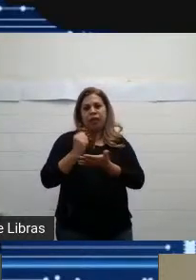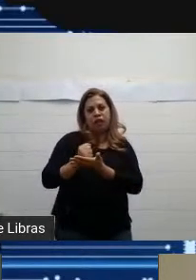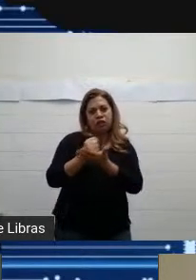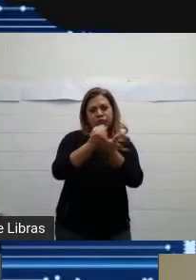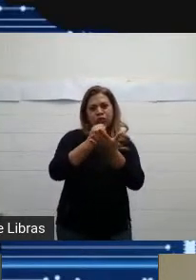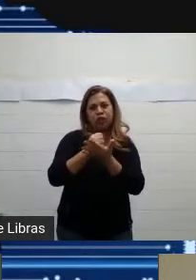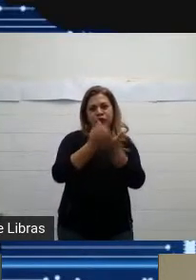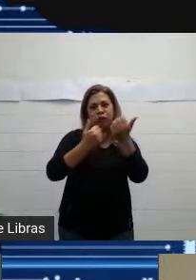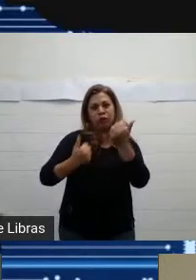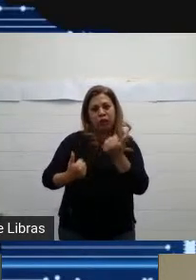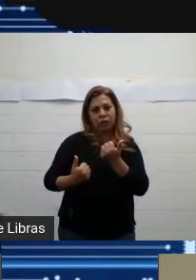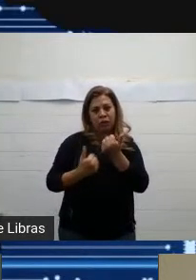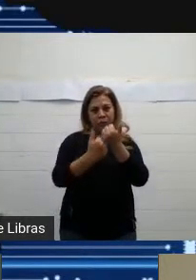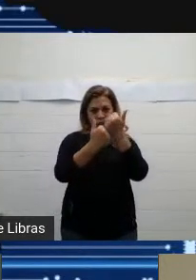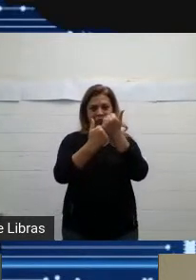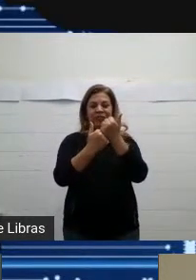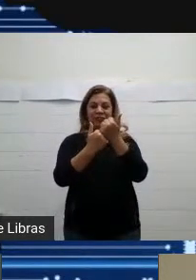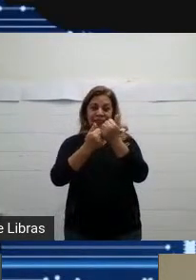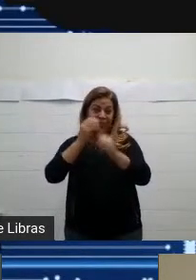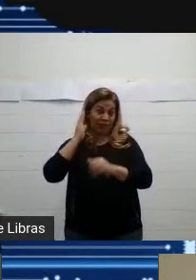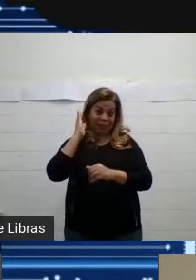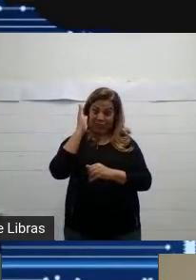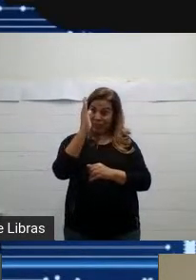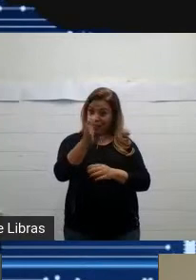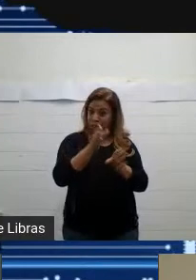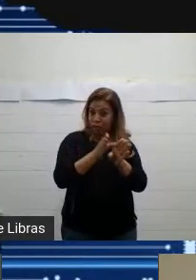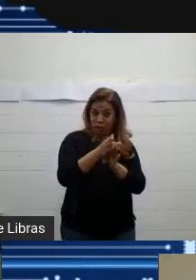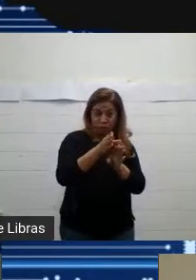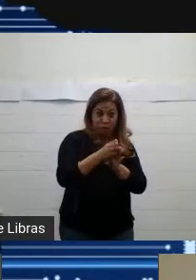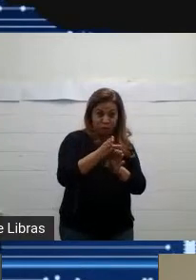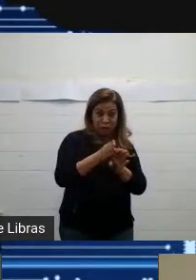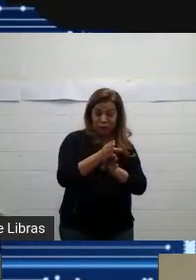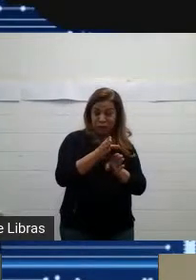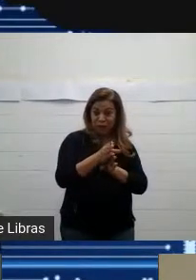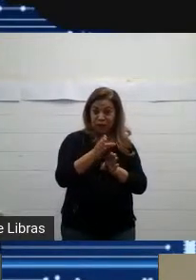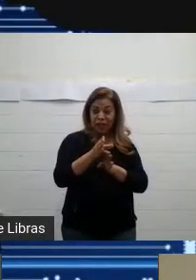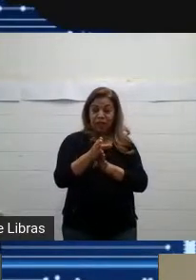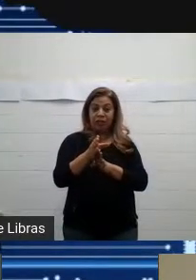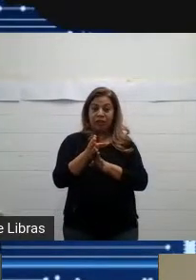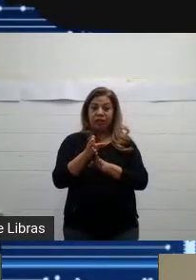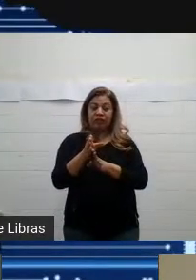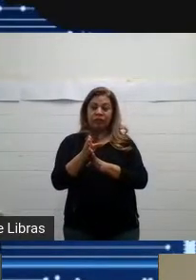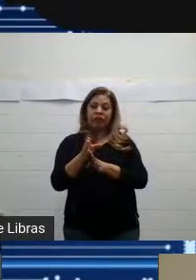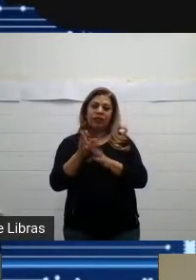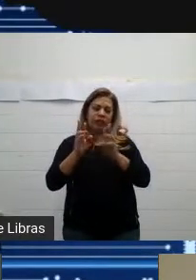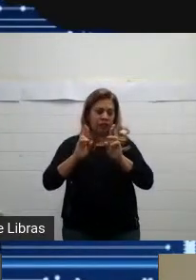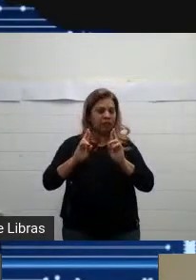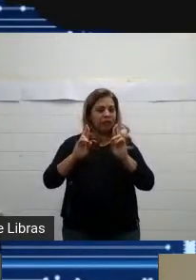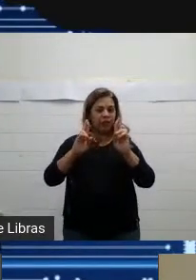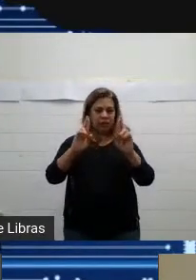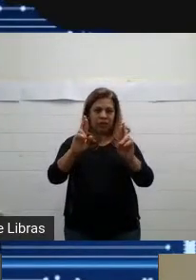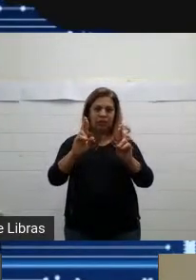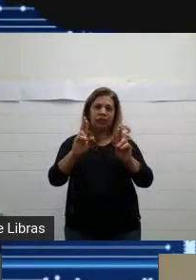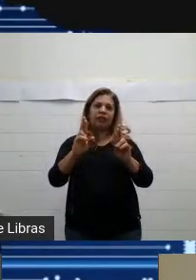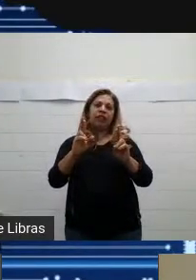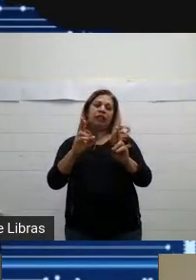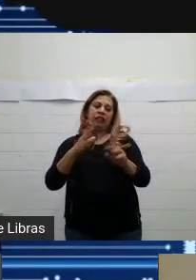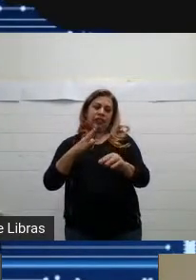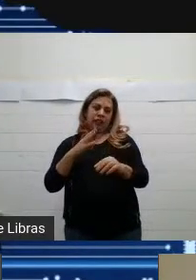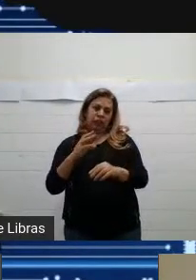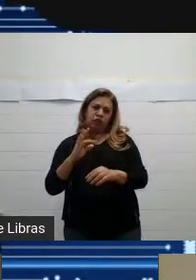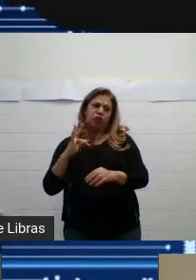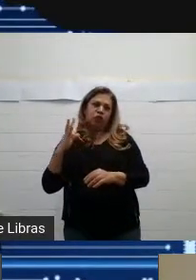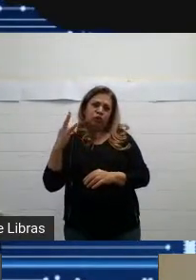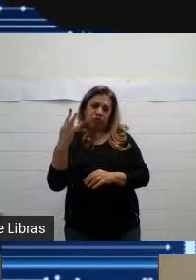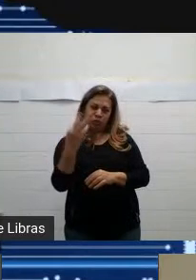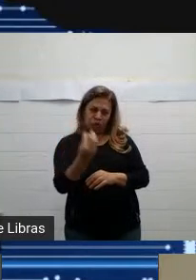Muito direto nas orientações, e muito respeitoso também em todas as colocações que fazia, isso